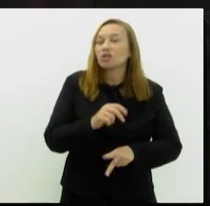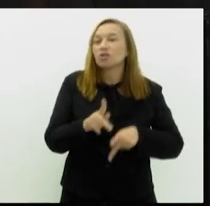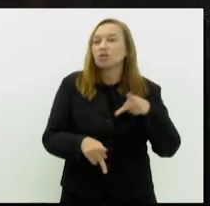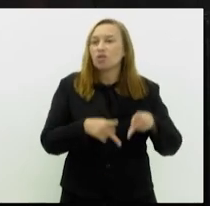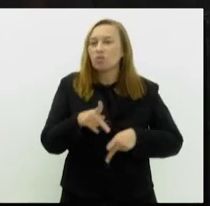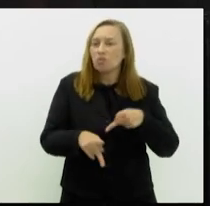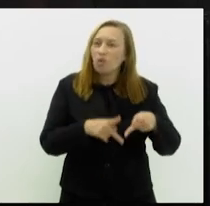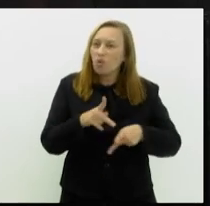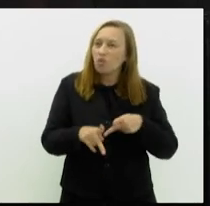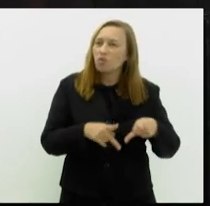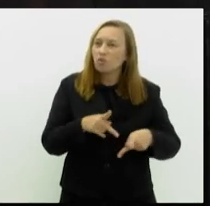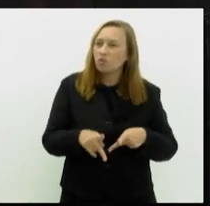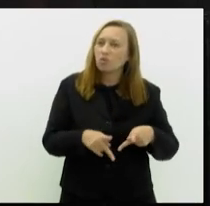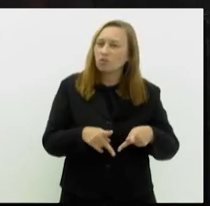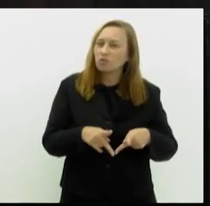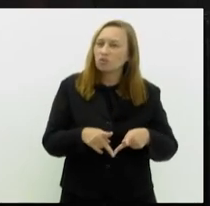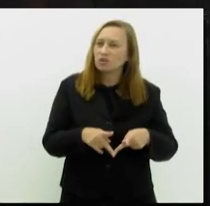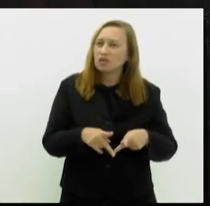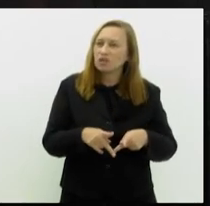que é extremamente